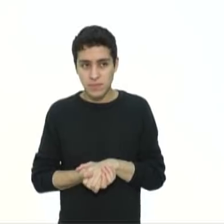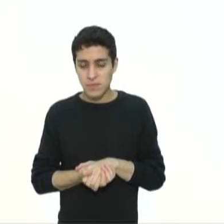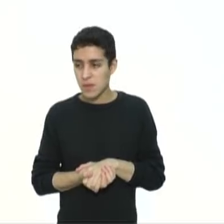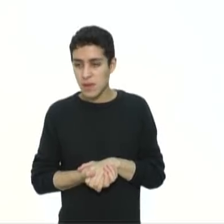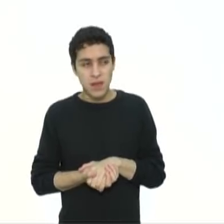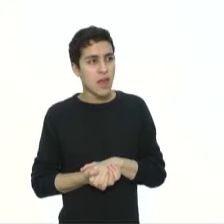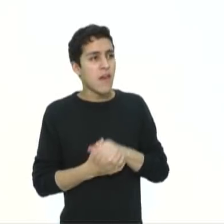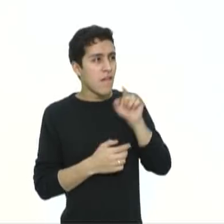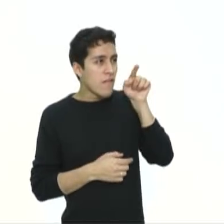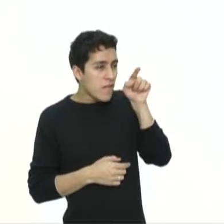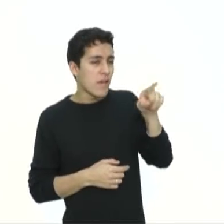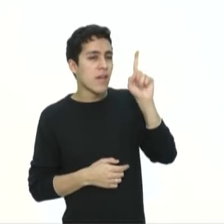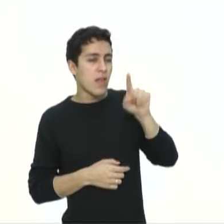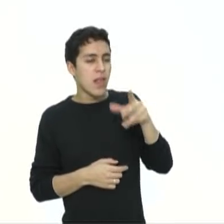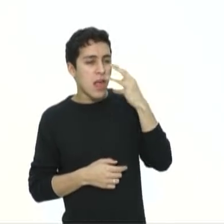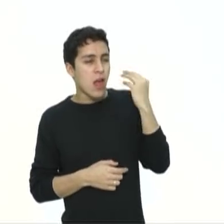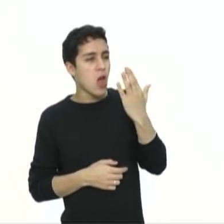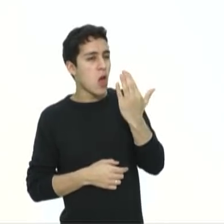2 irmãos?